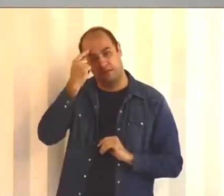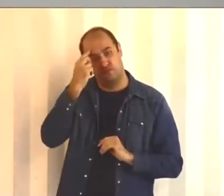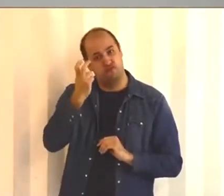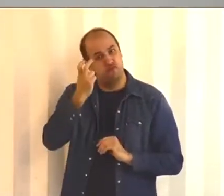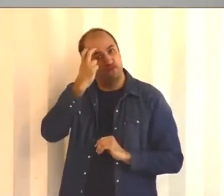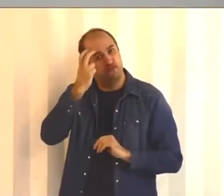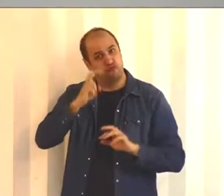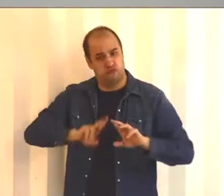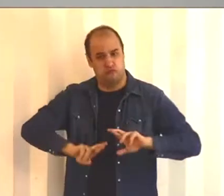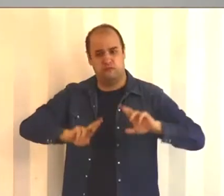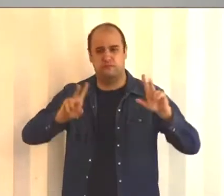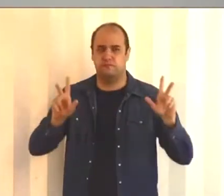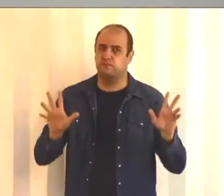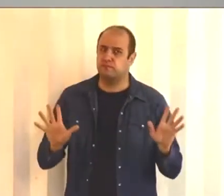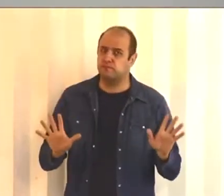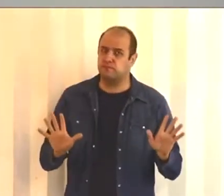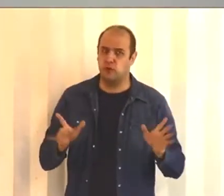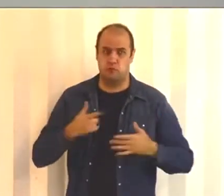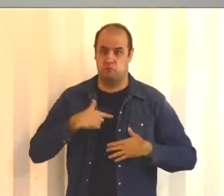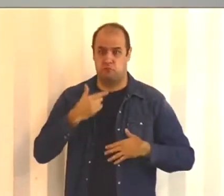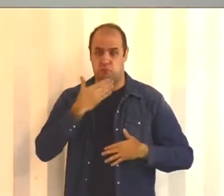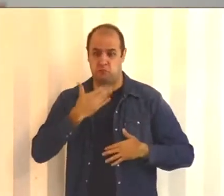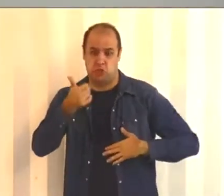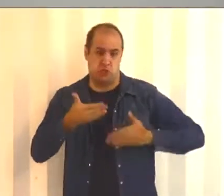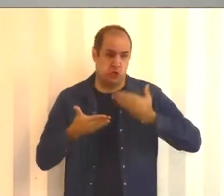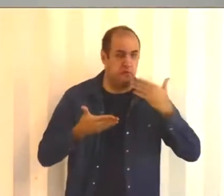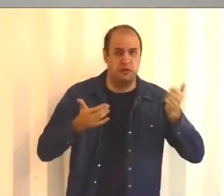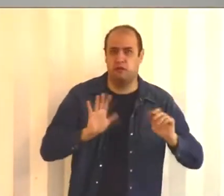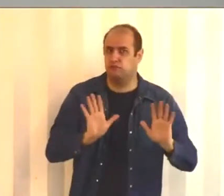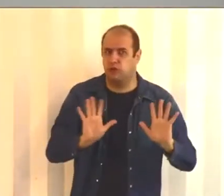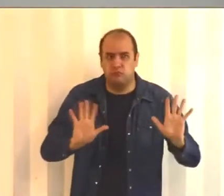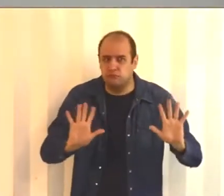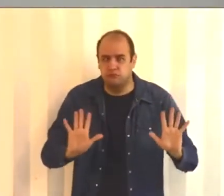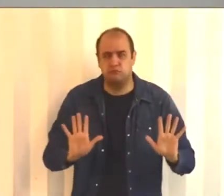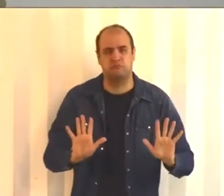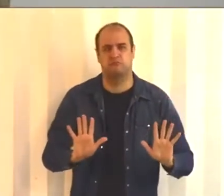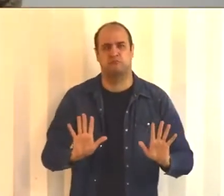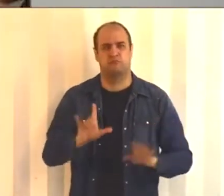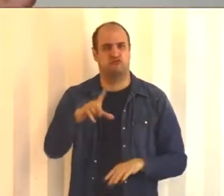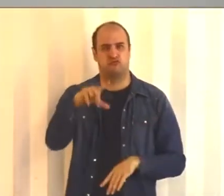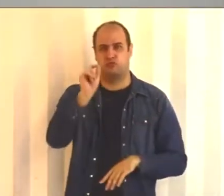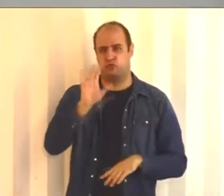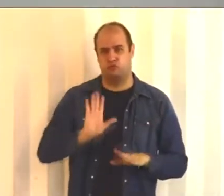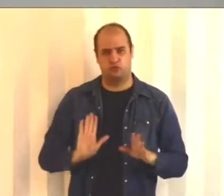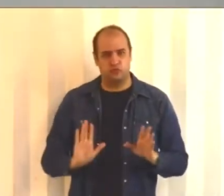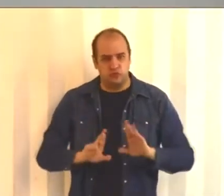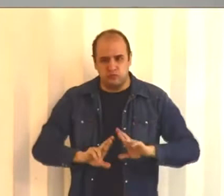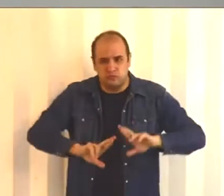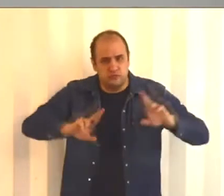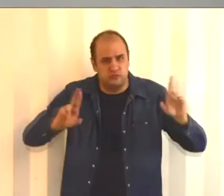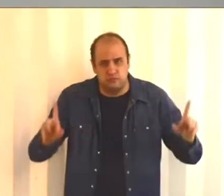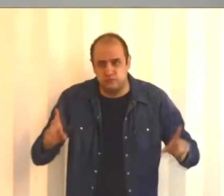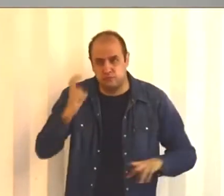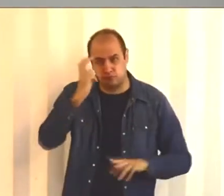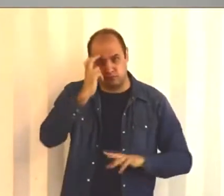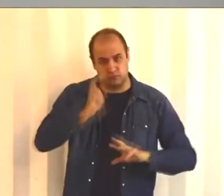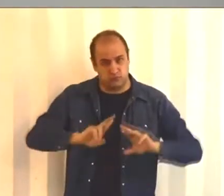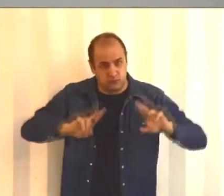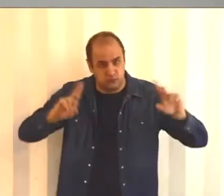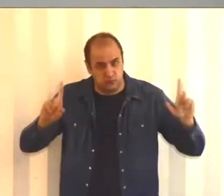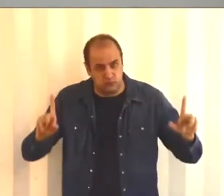cultural, e eu não estou emitindo juízo de valor sobre as decisões e os entendimentos